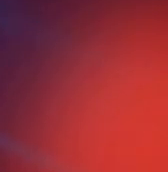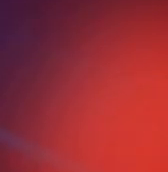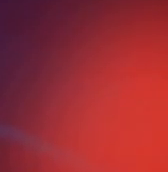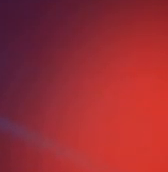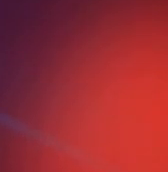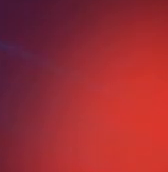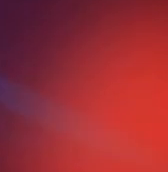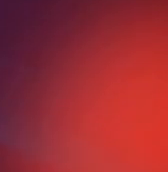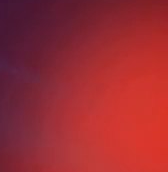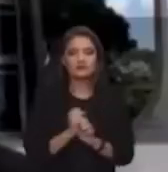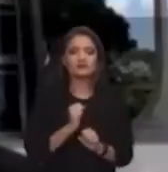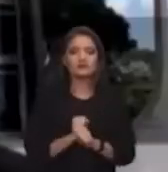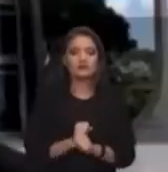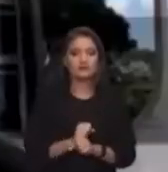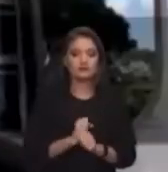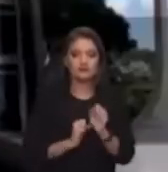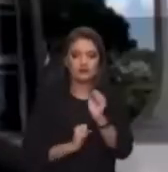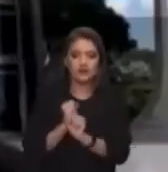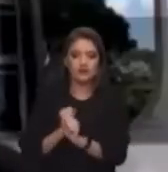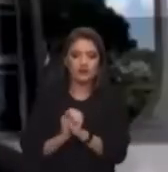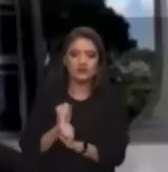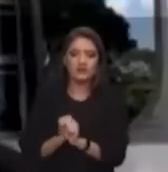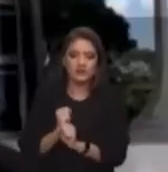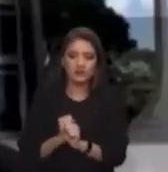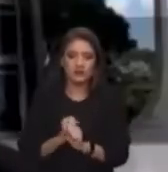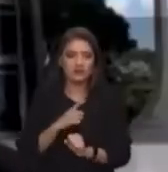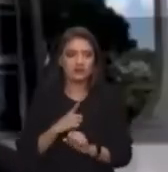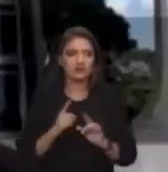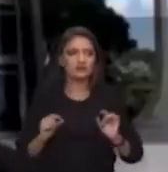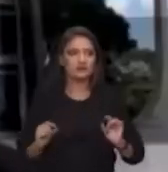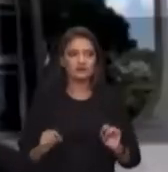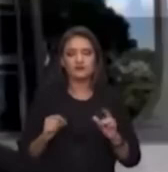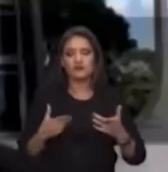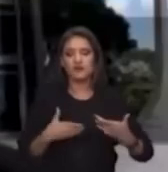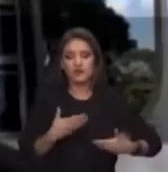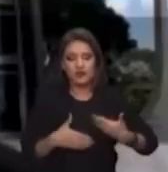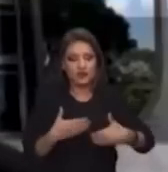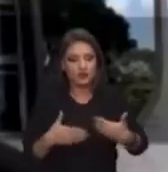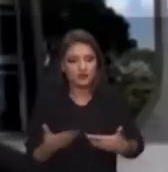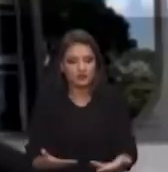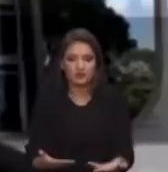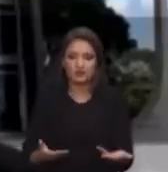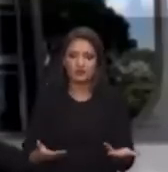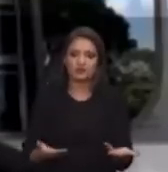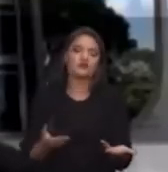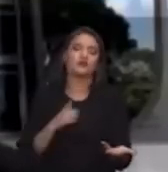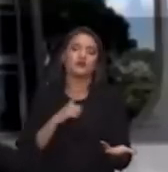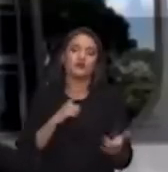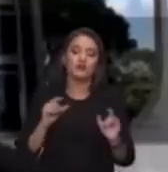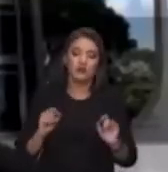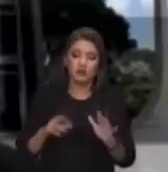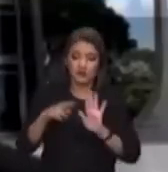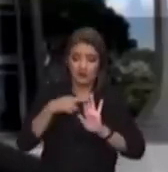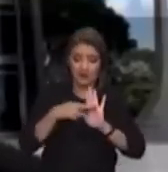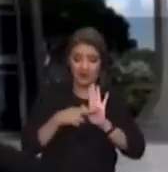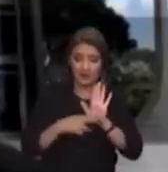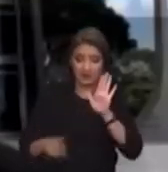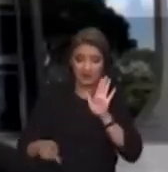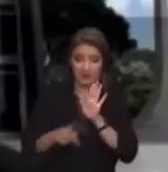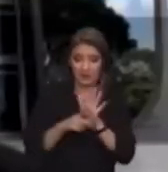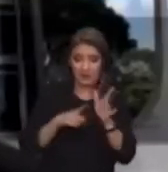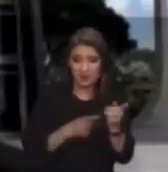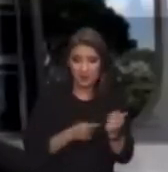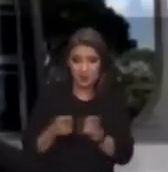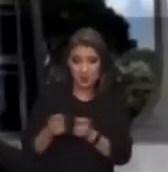competência para legislar sobre isso o ministro Cássio Nunes Marques foi ainda mais duro para ele as ações dos contestando o